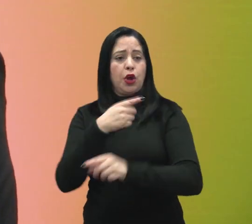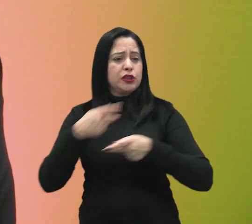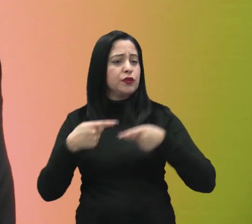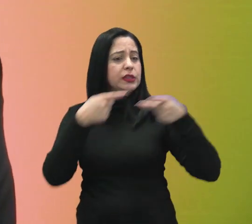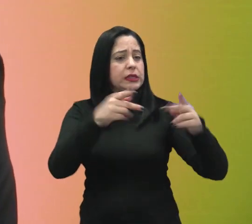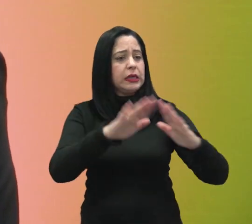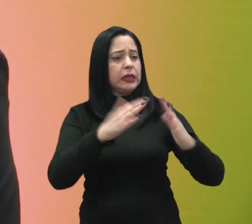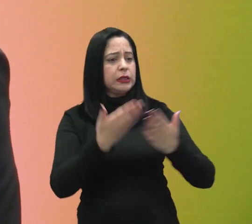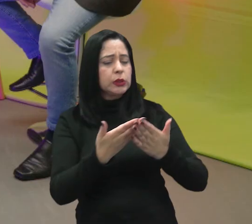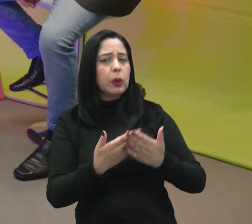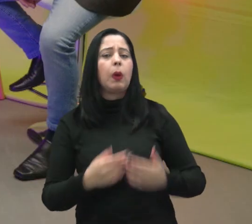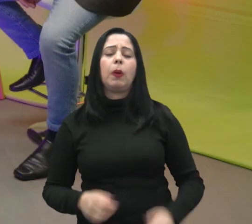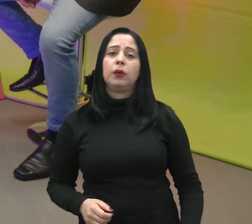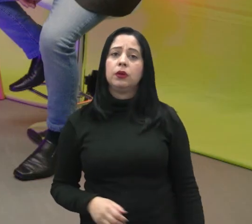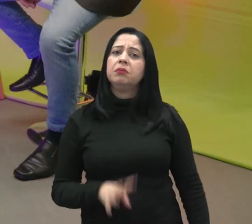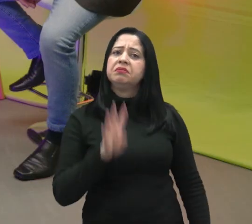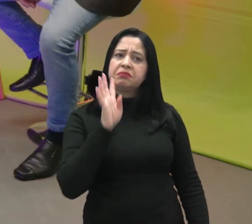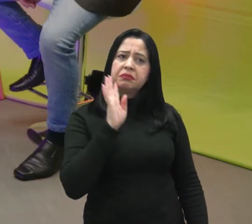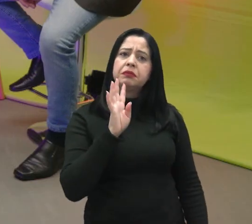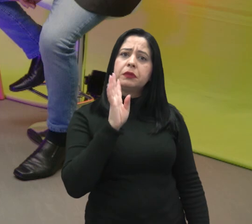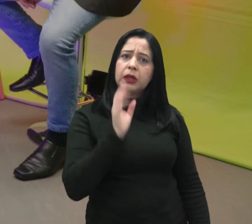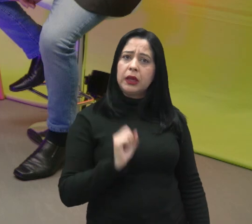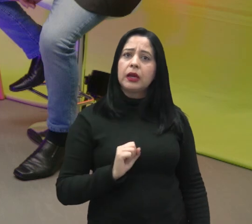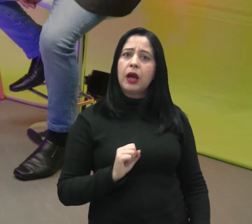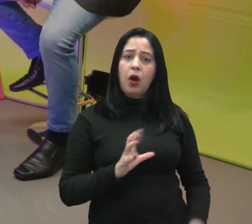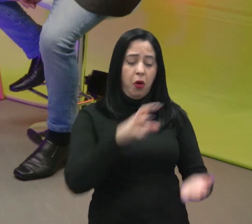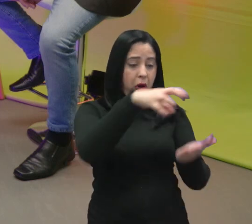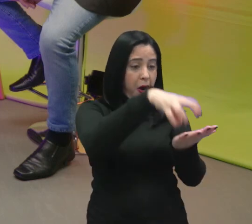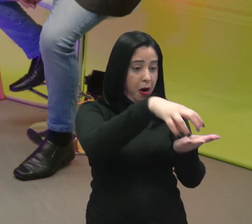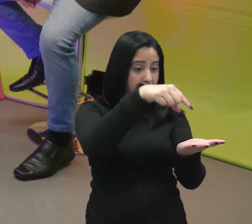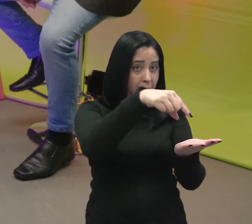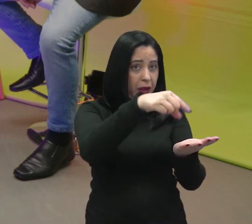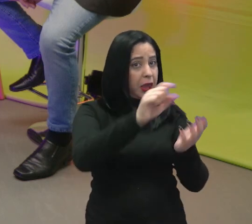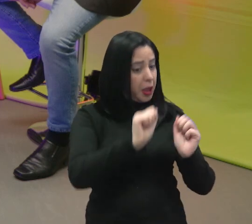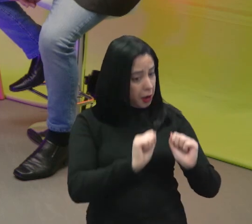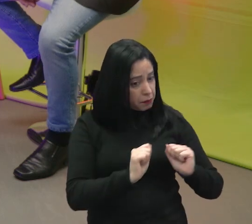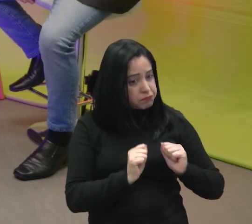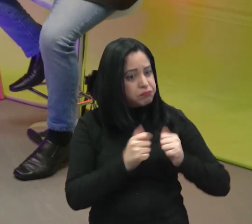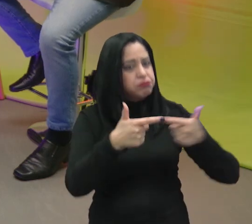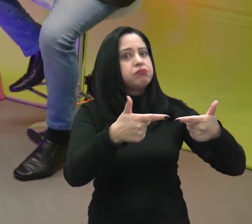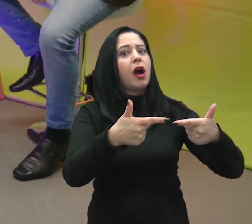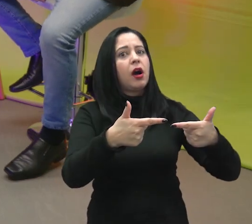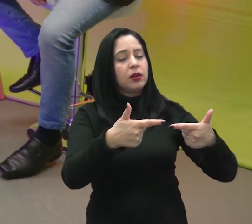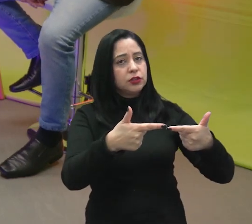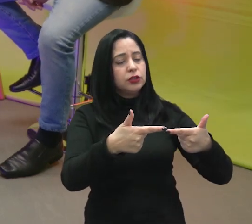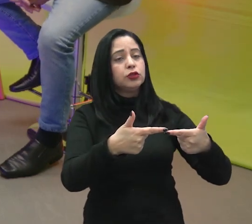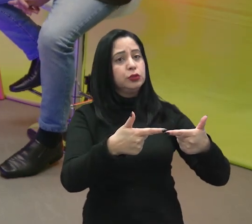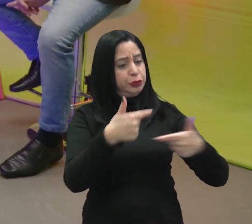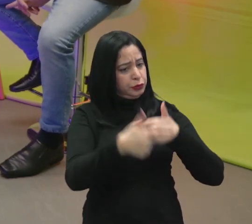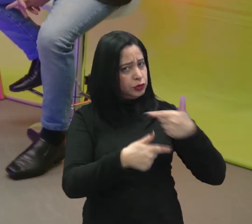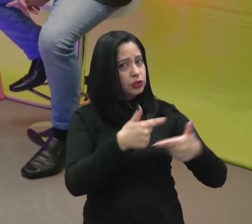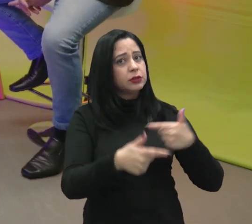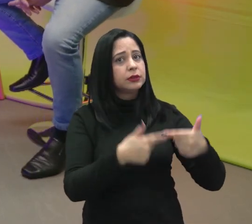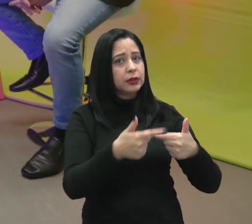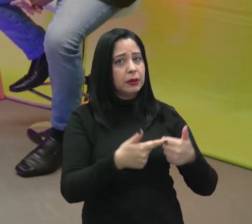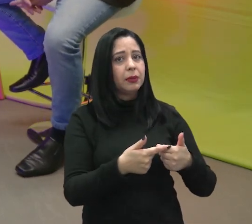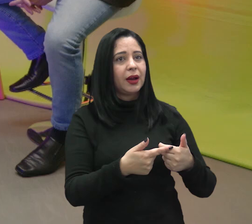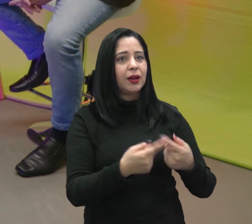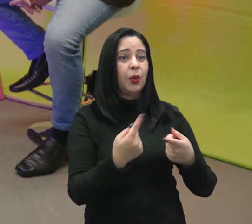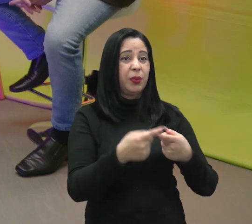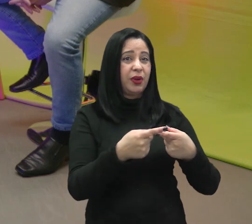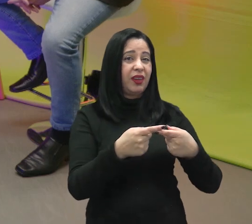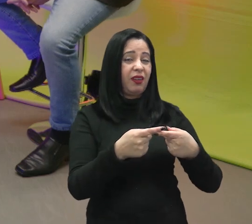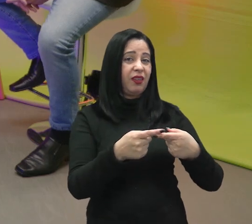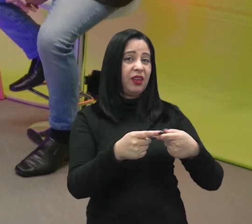coisa. Isso é bem legal, né? A Sim. gente vê que é uma entidade que está atuante na cidade, até porque teve esse hiato,